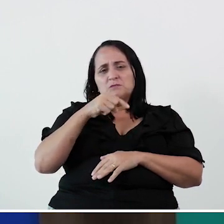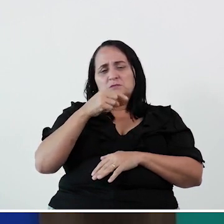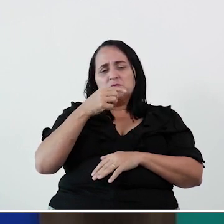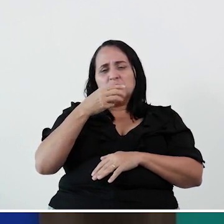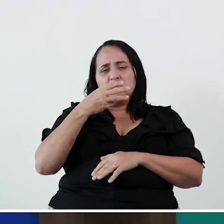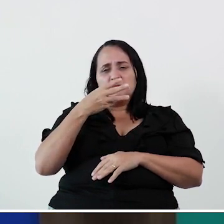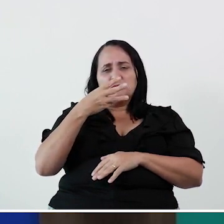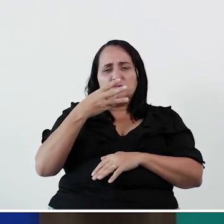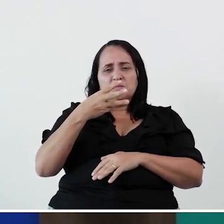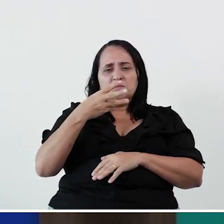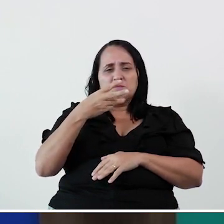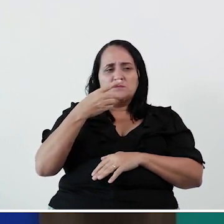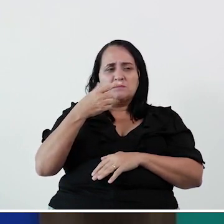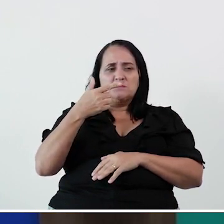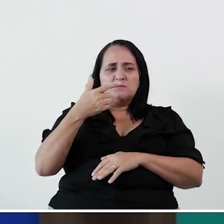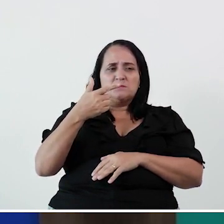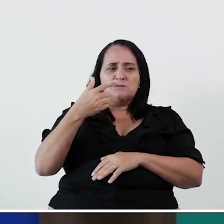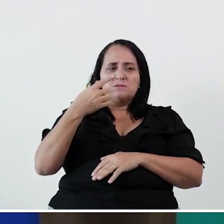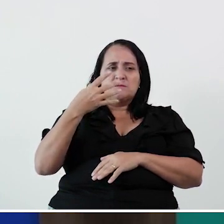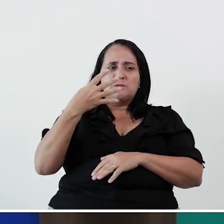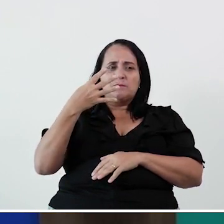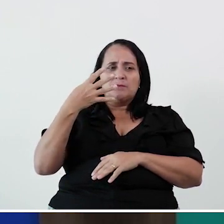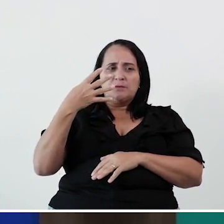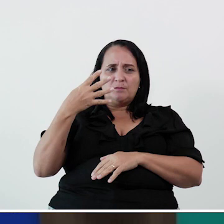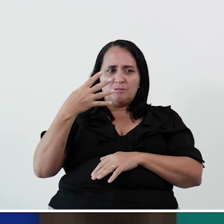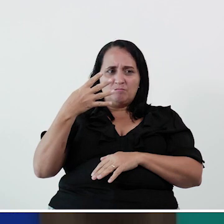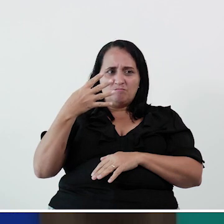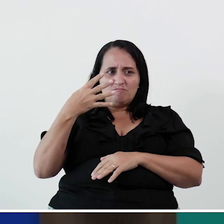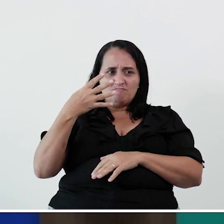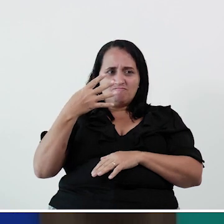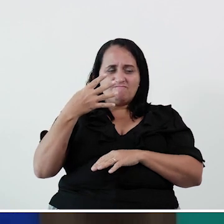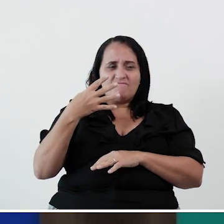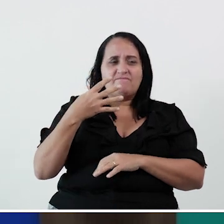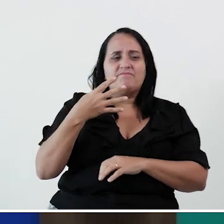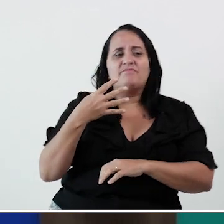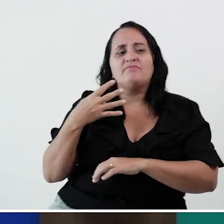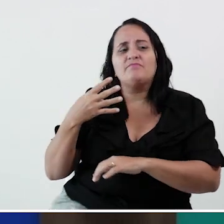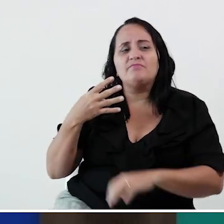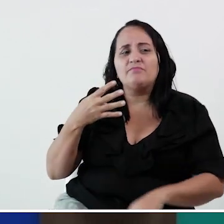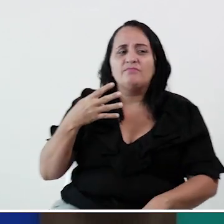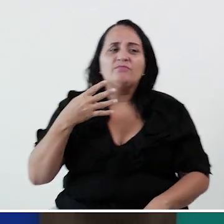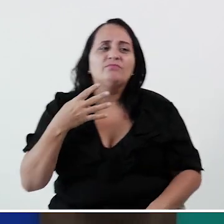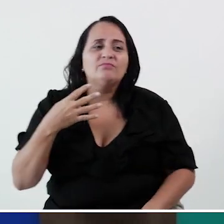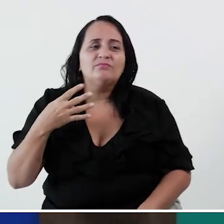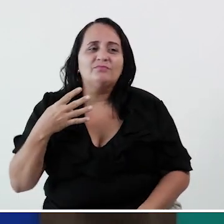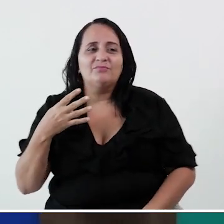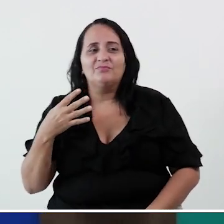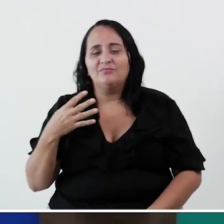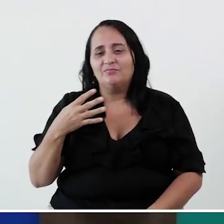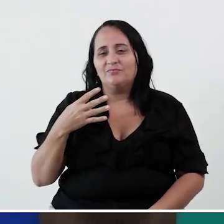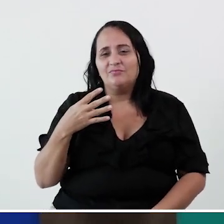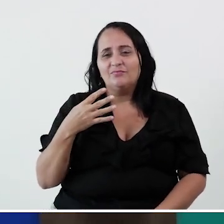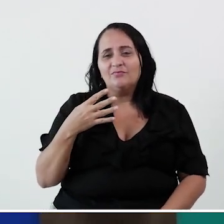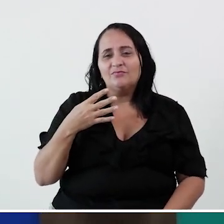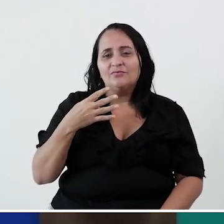0,324 com uma barrinha em cima, quem é o período dessa dízima? O período é o número